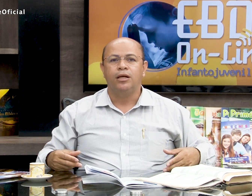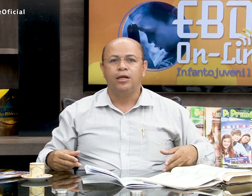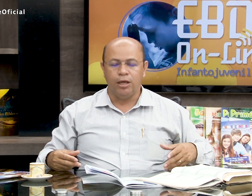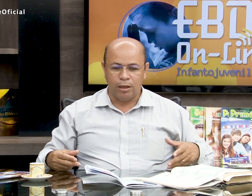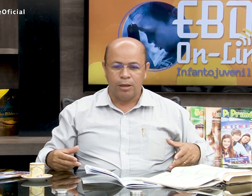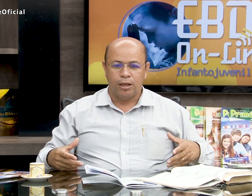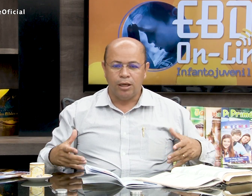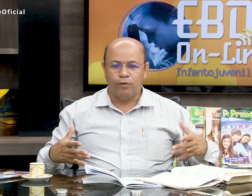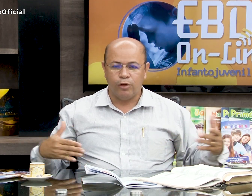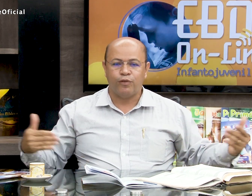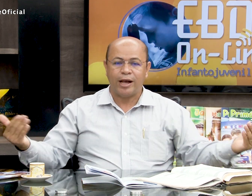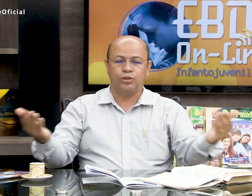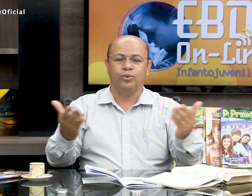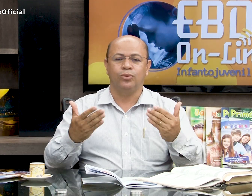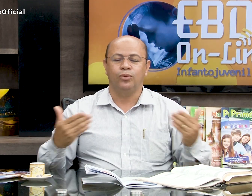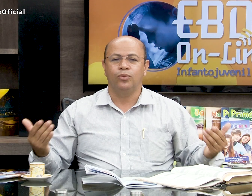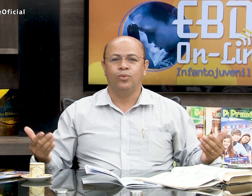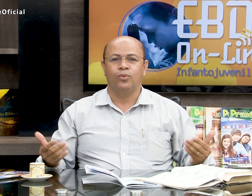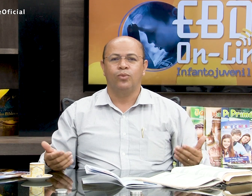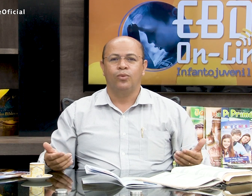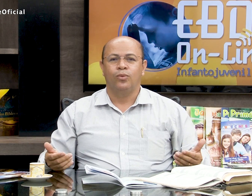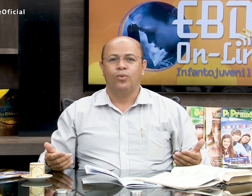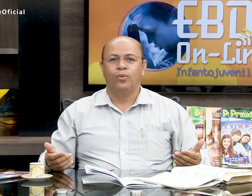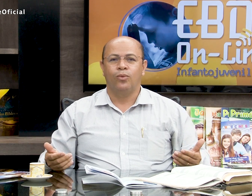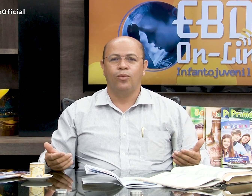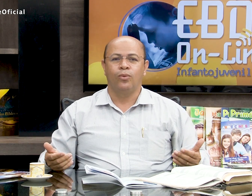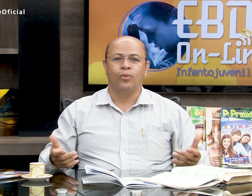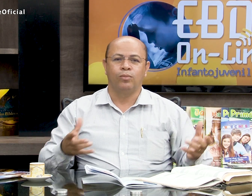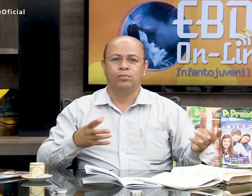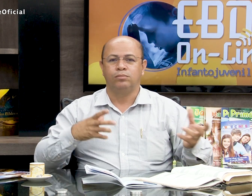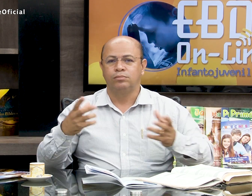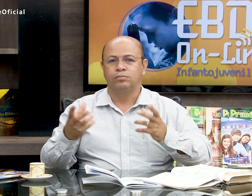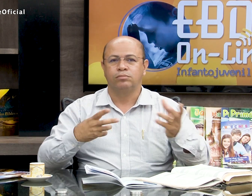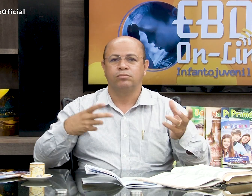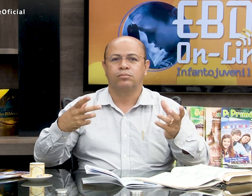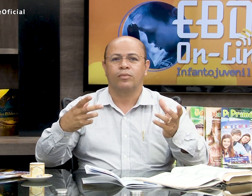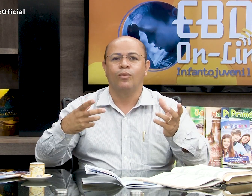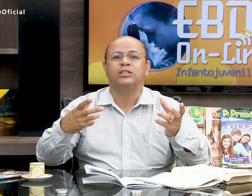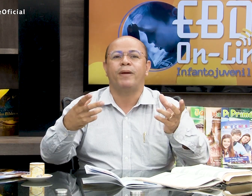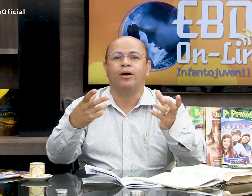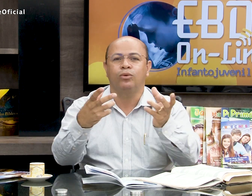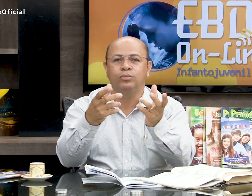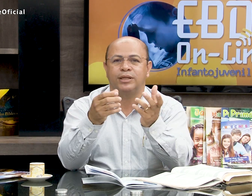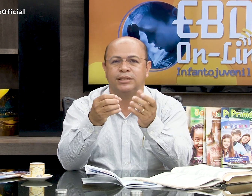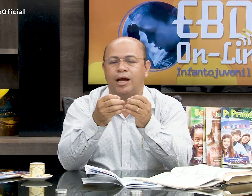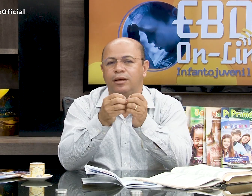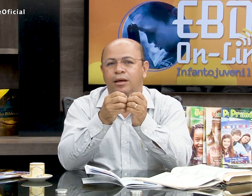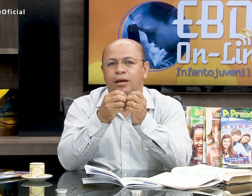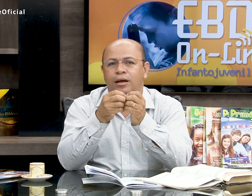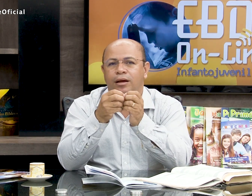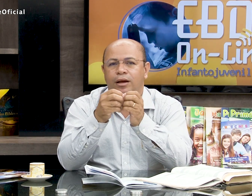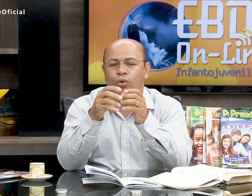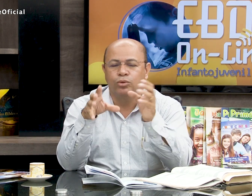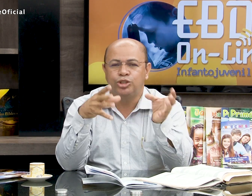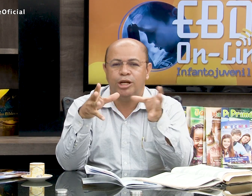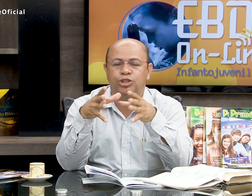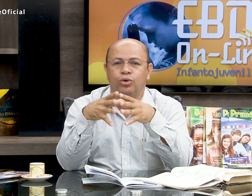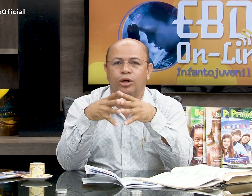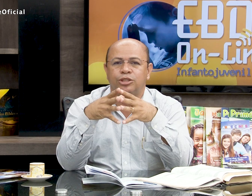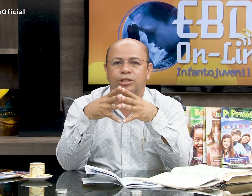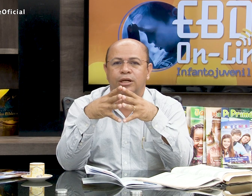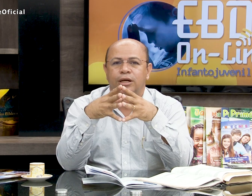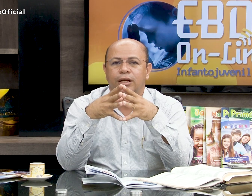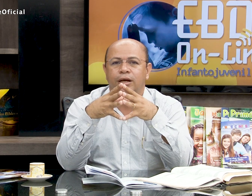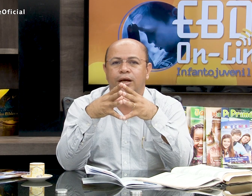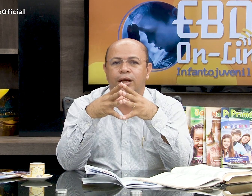e e faz um umas perguntas é aí nos